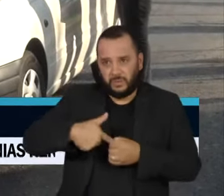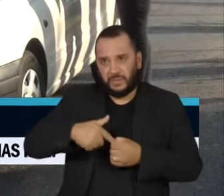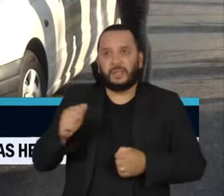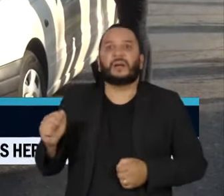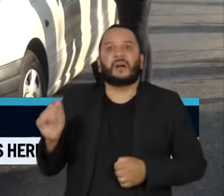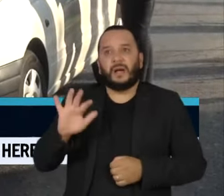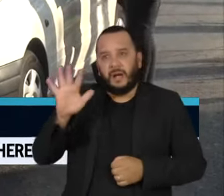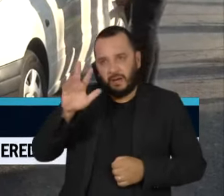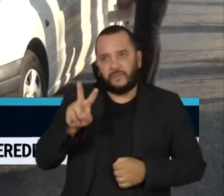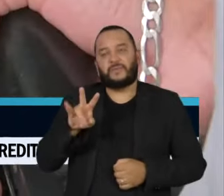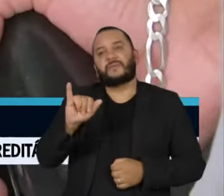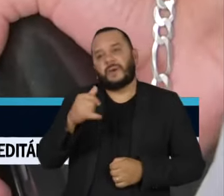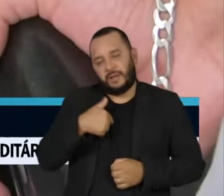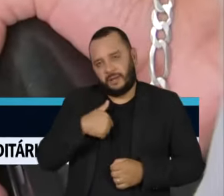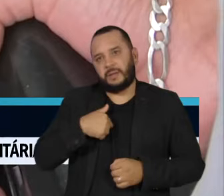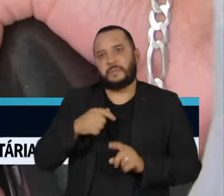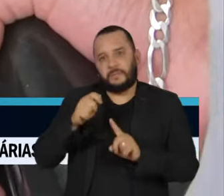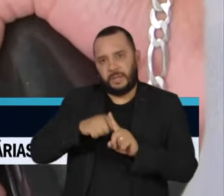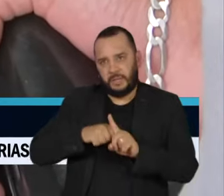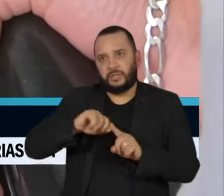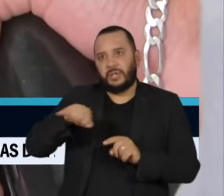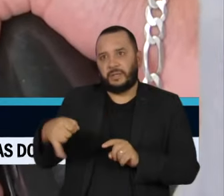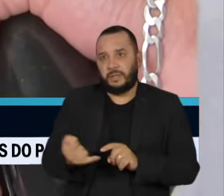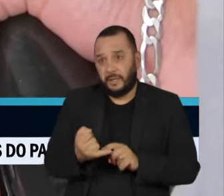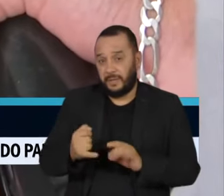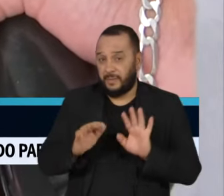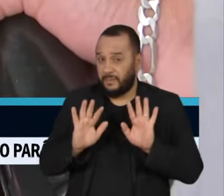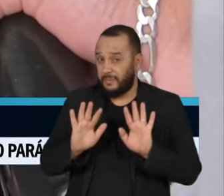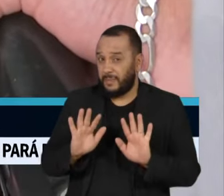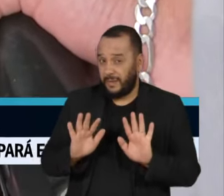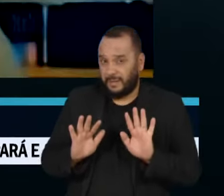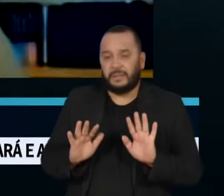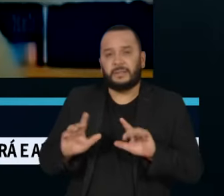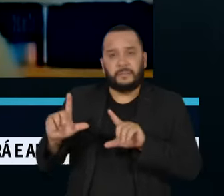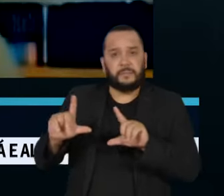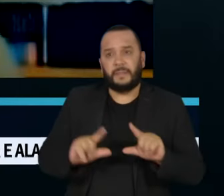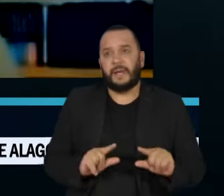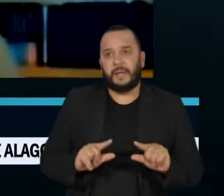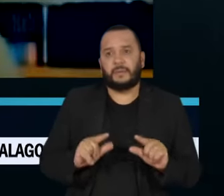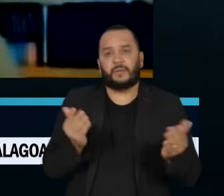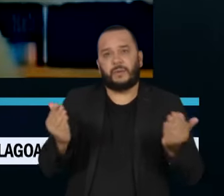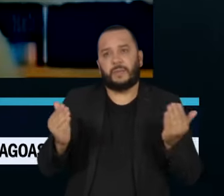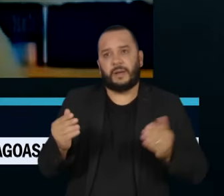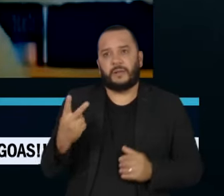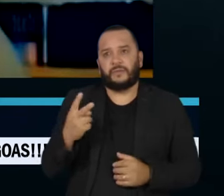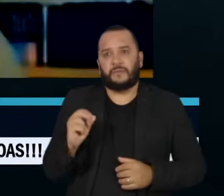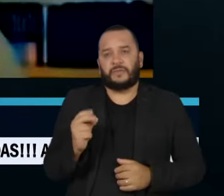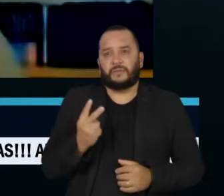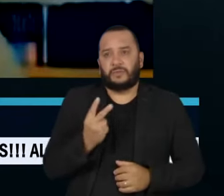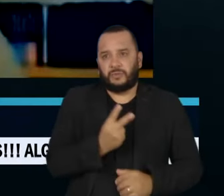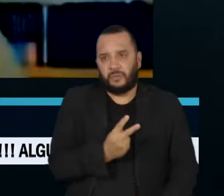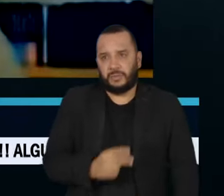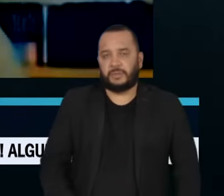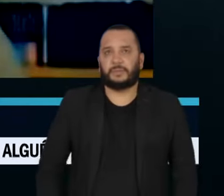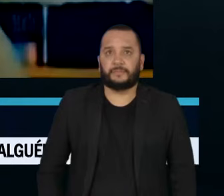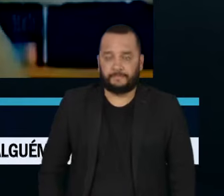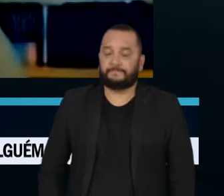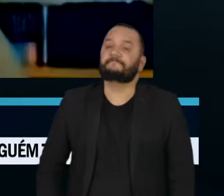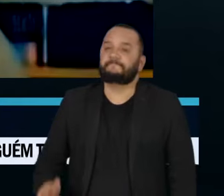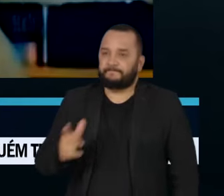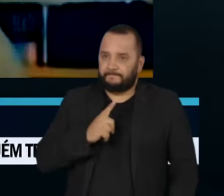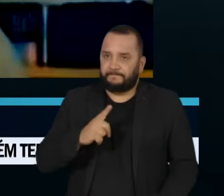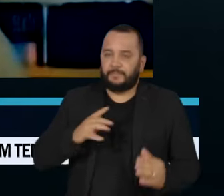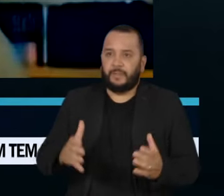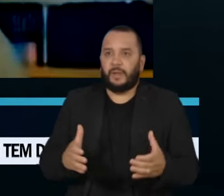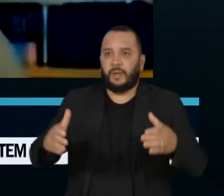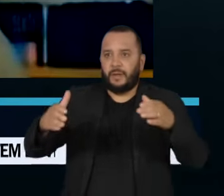de janeiro, mas deve ser inferior ao do início de 2022. O próprio preço do petróleo, né? O preço do Brent está